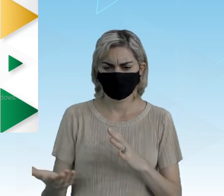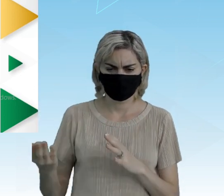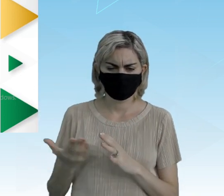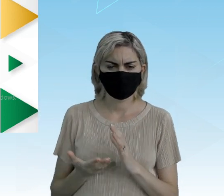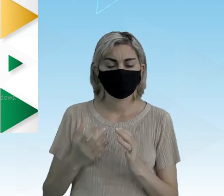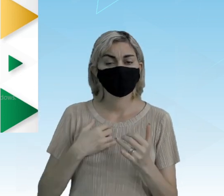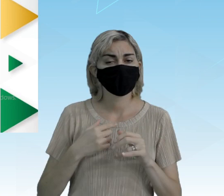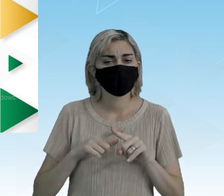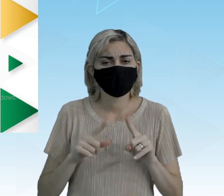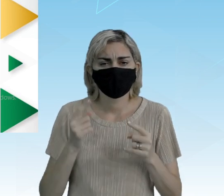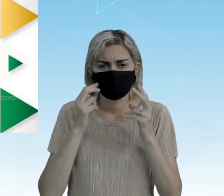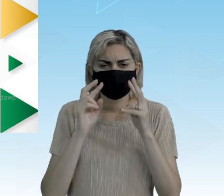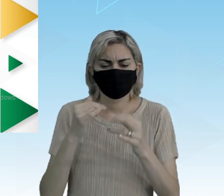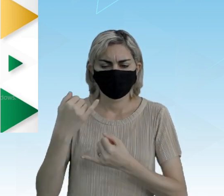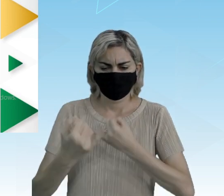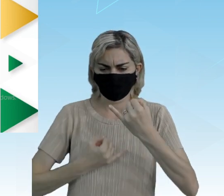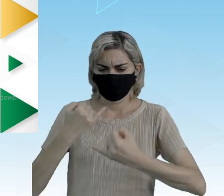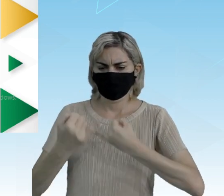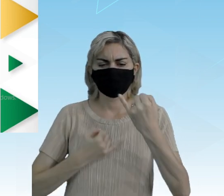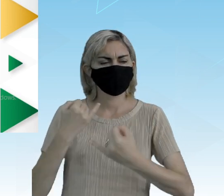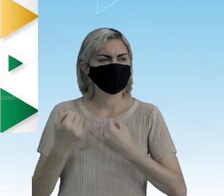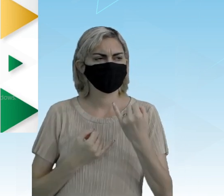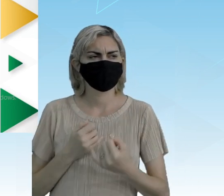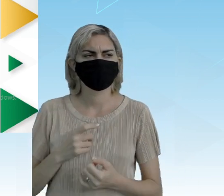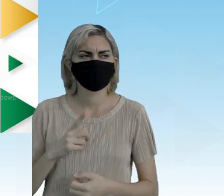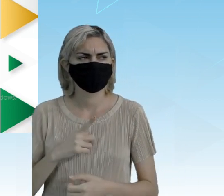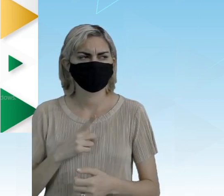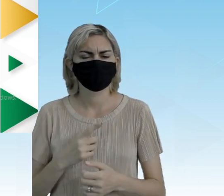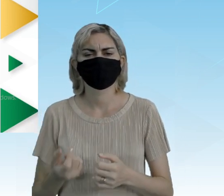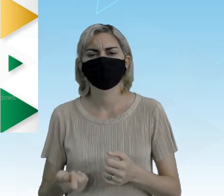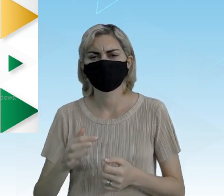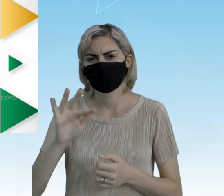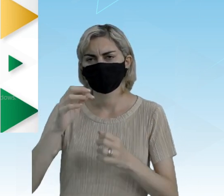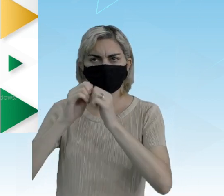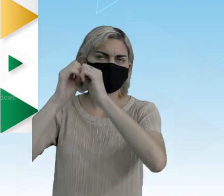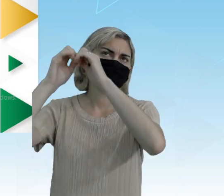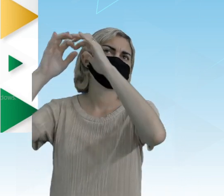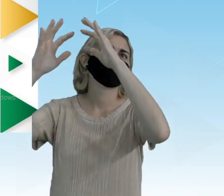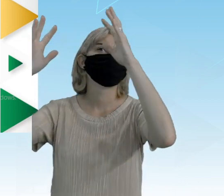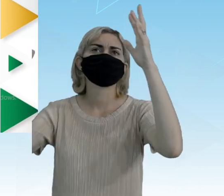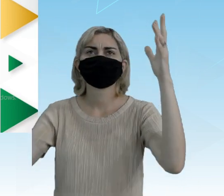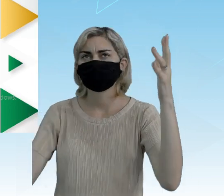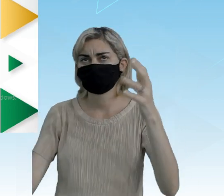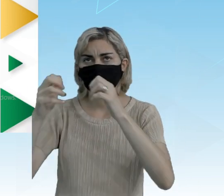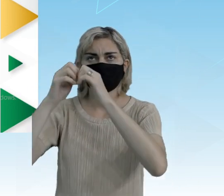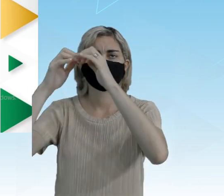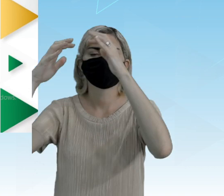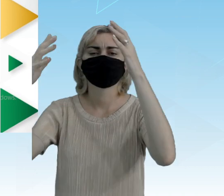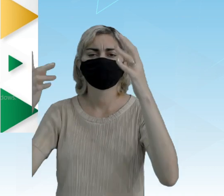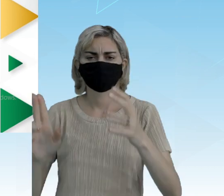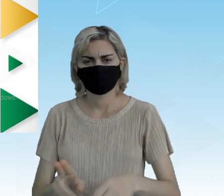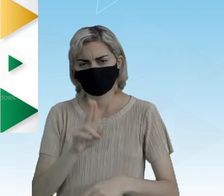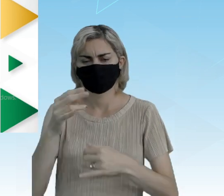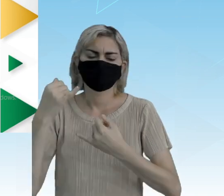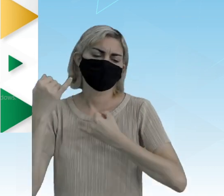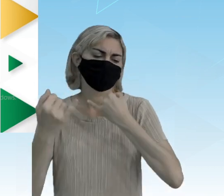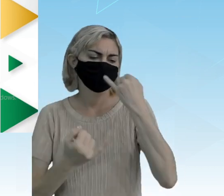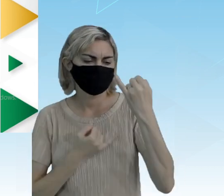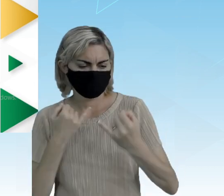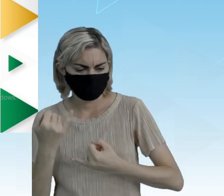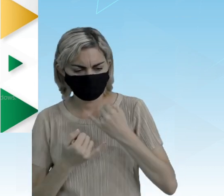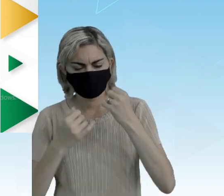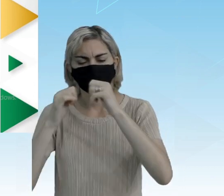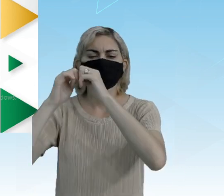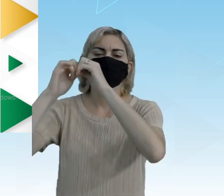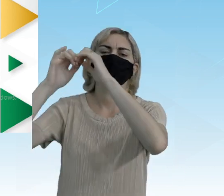parecidas, mas vejam só, na brincadeira há a existência de fantasia. Então, a gente utiliza o brinquedo, a gente usa a